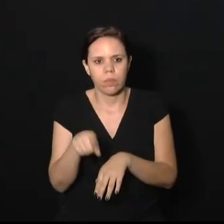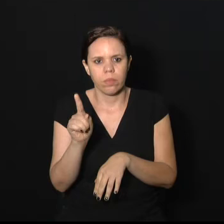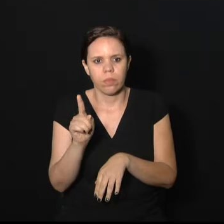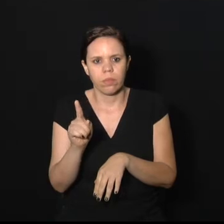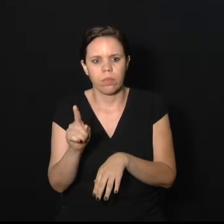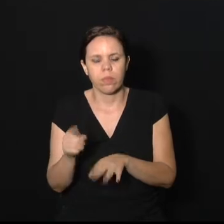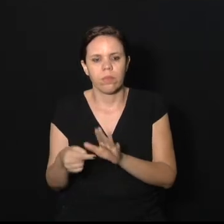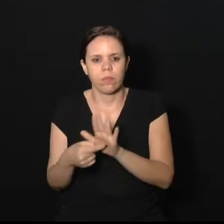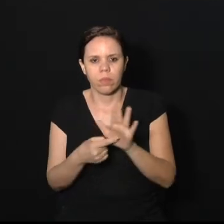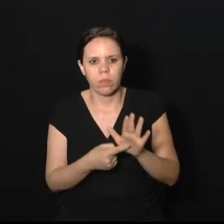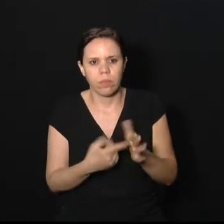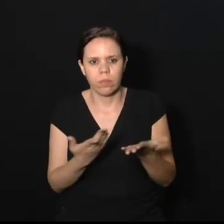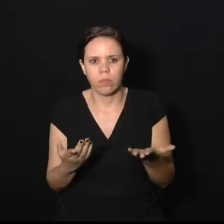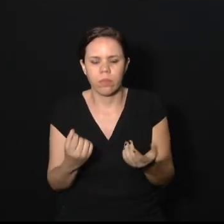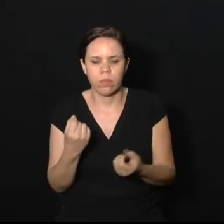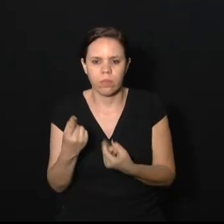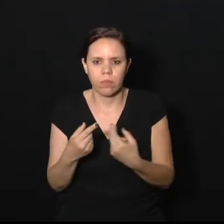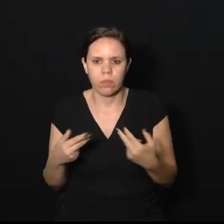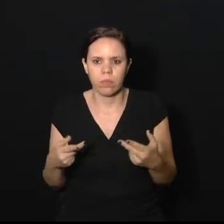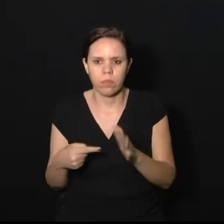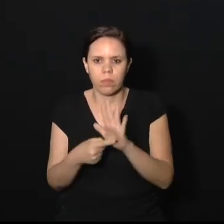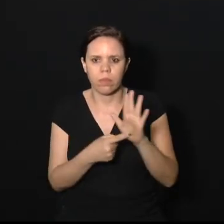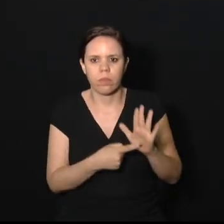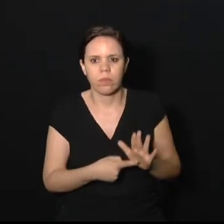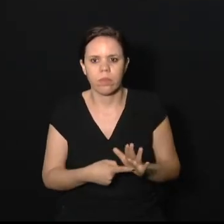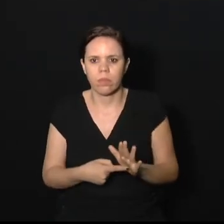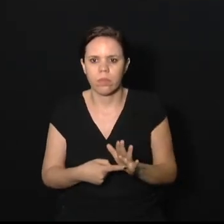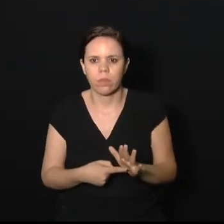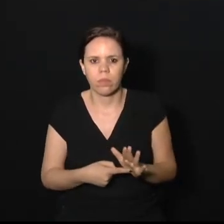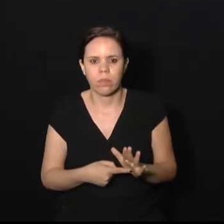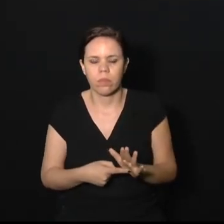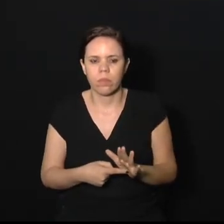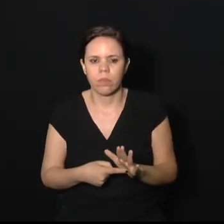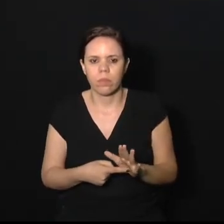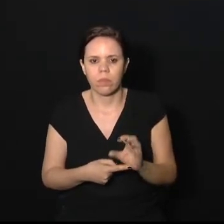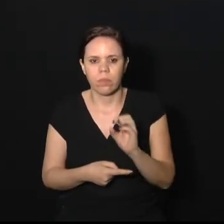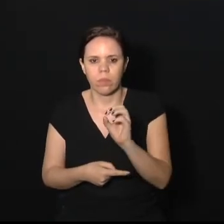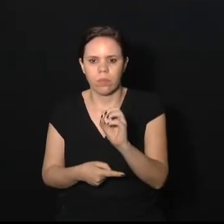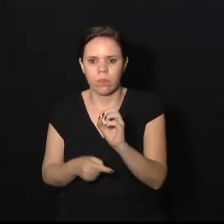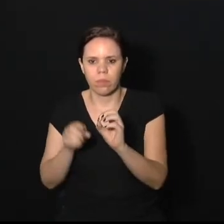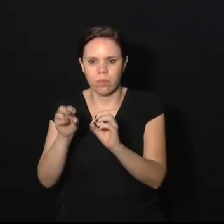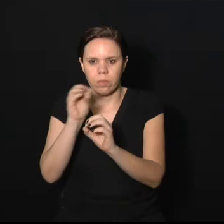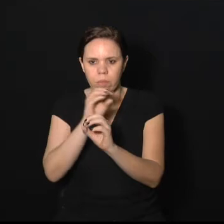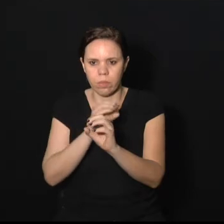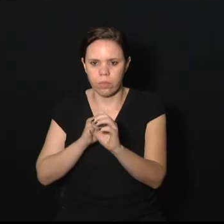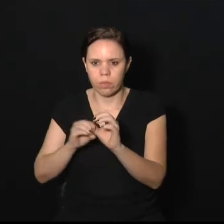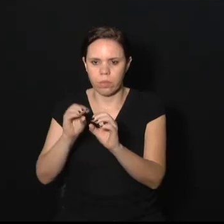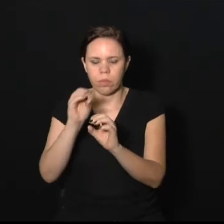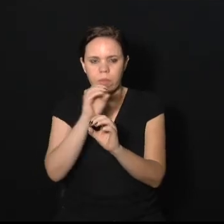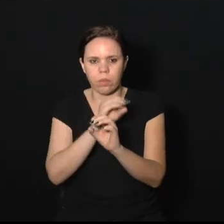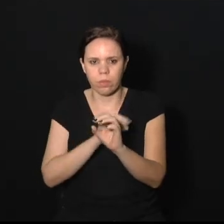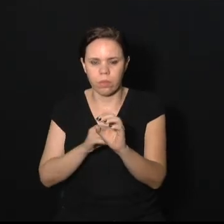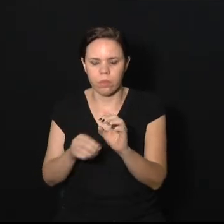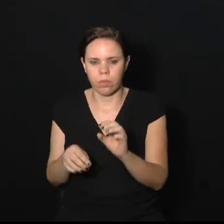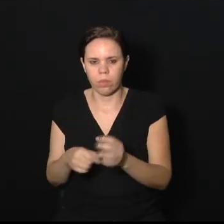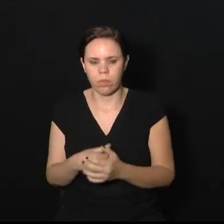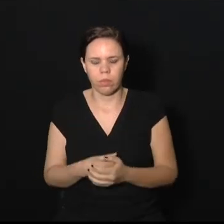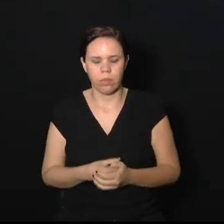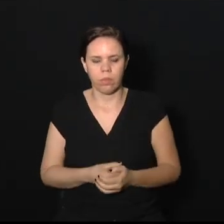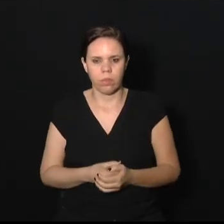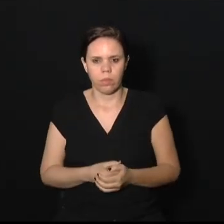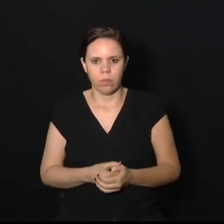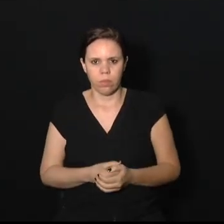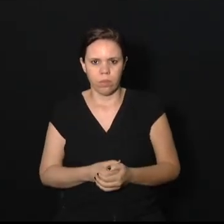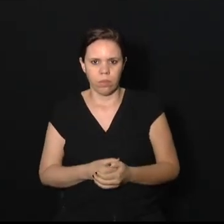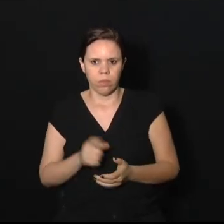passar agora. Tem alguns indicadores que a gente mostra. Essa teia que a gente está vendo, né? Que